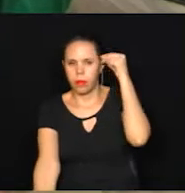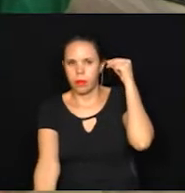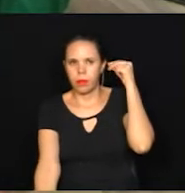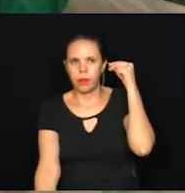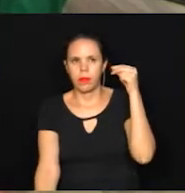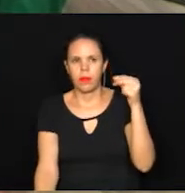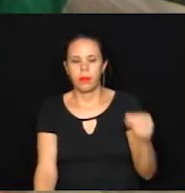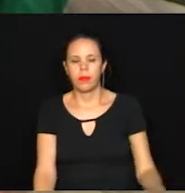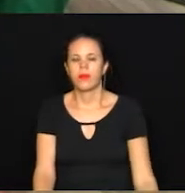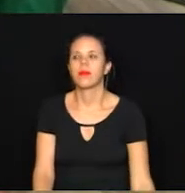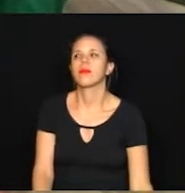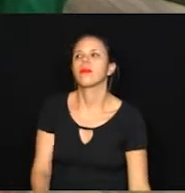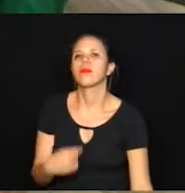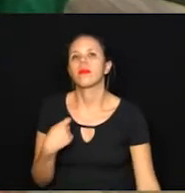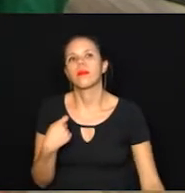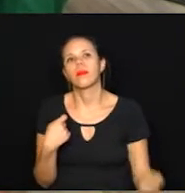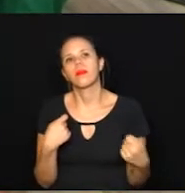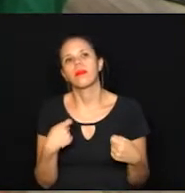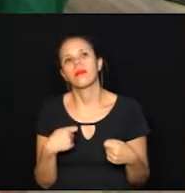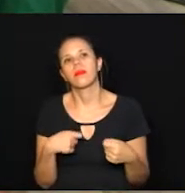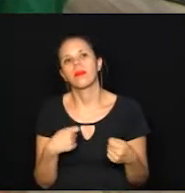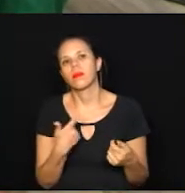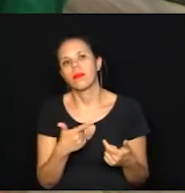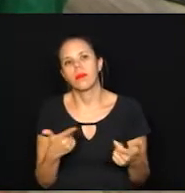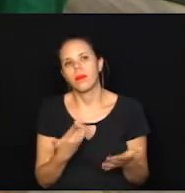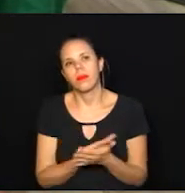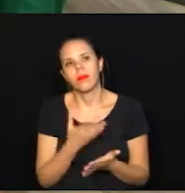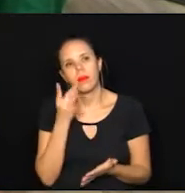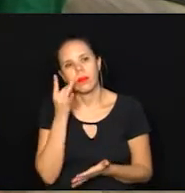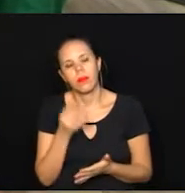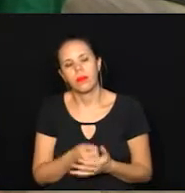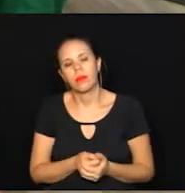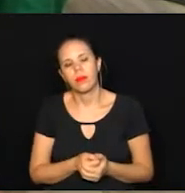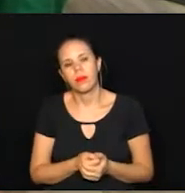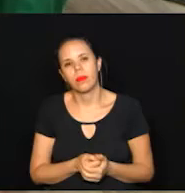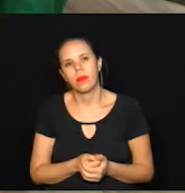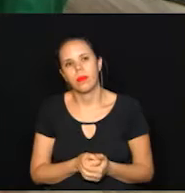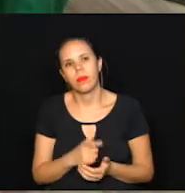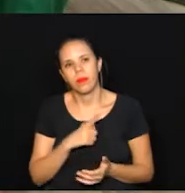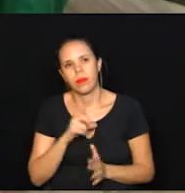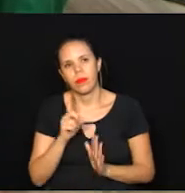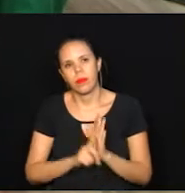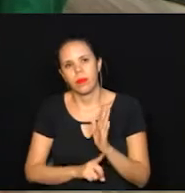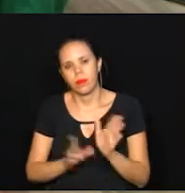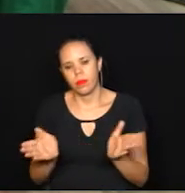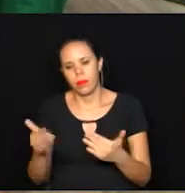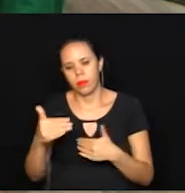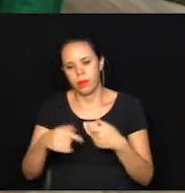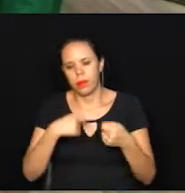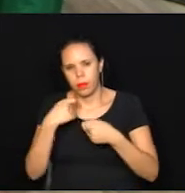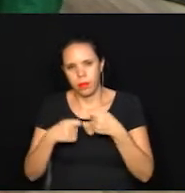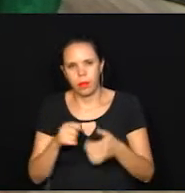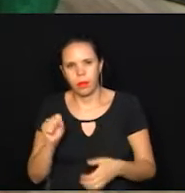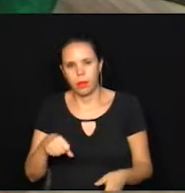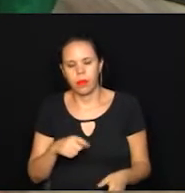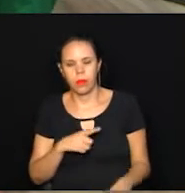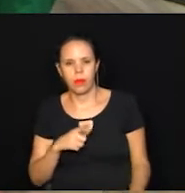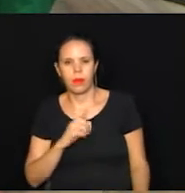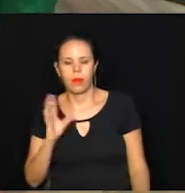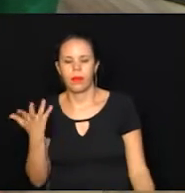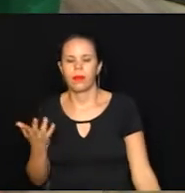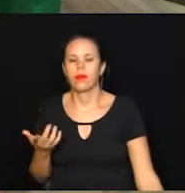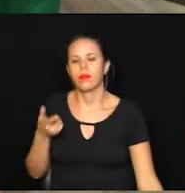que estão sem a aula presencial, mas têm direito à cesta básica? Sim, o que